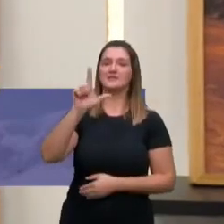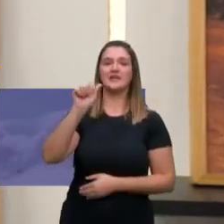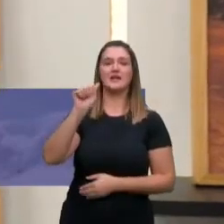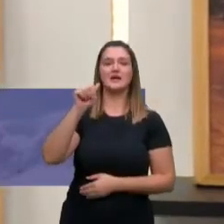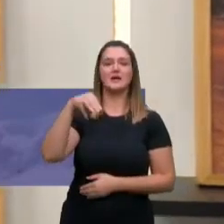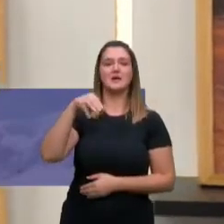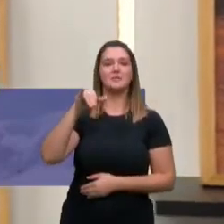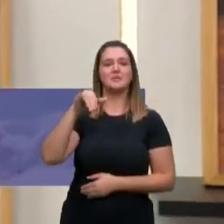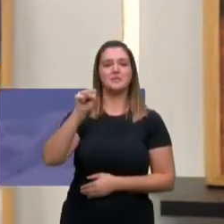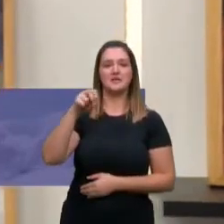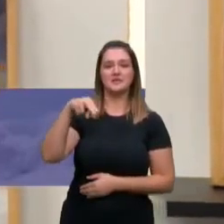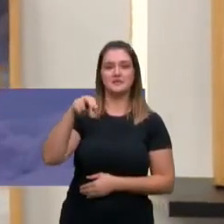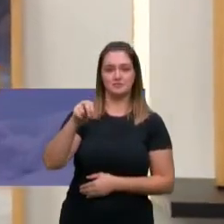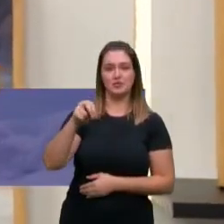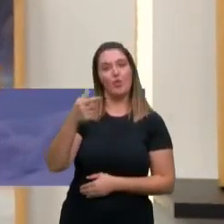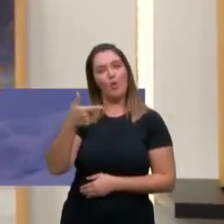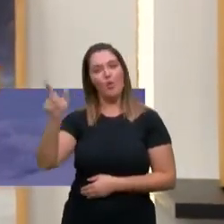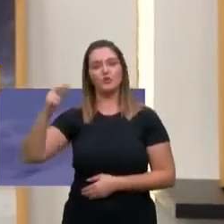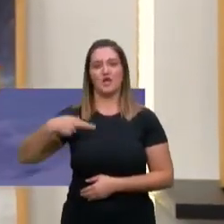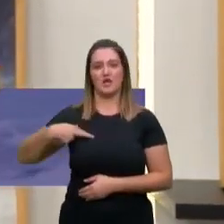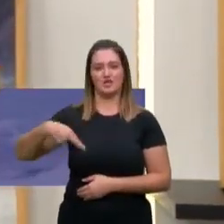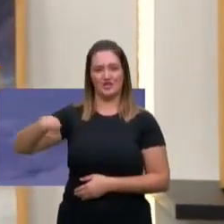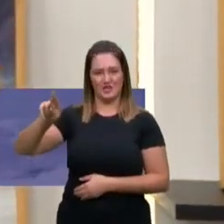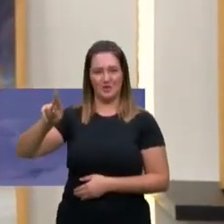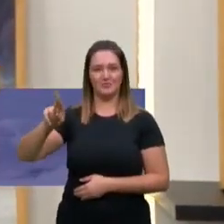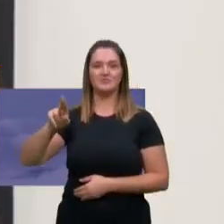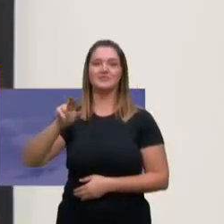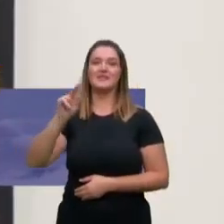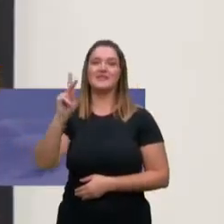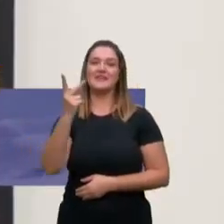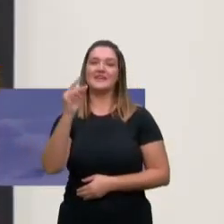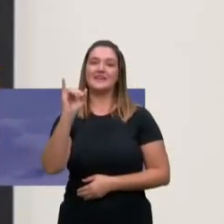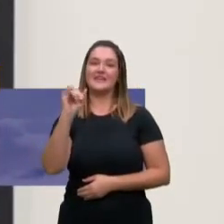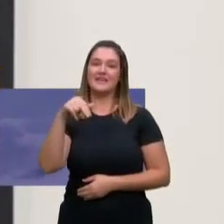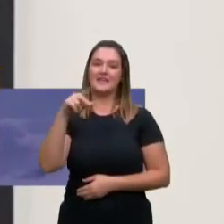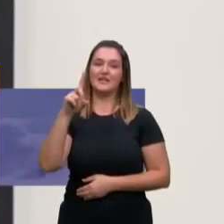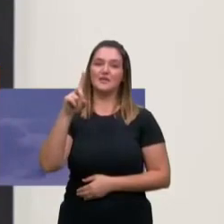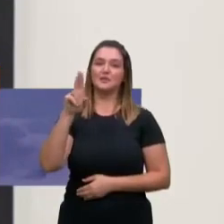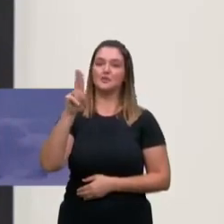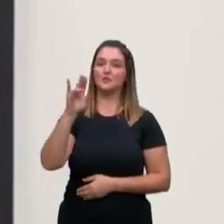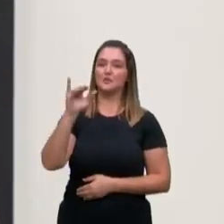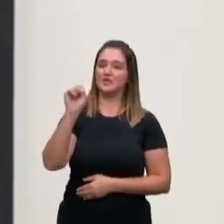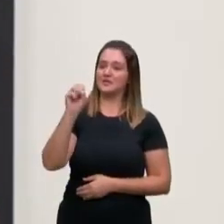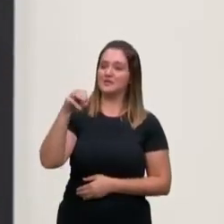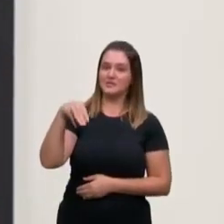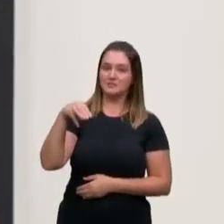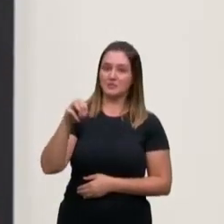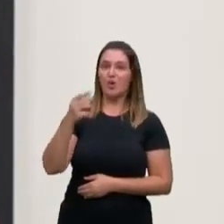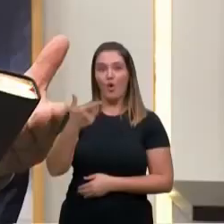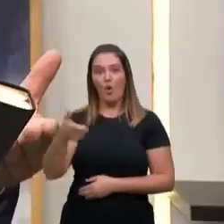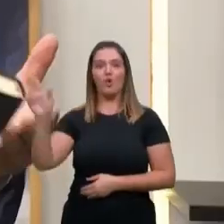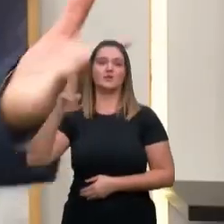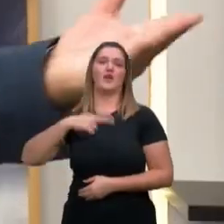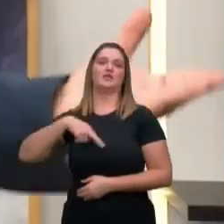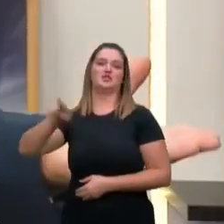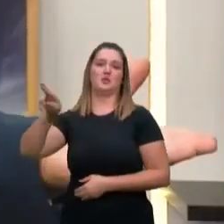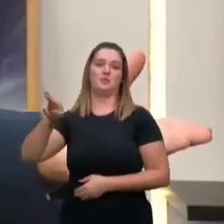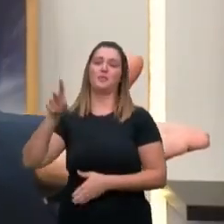Sim. Por exemplo, hinduísmo é outra, judaísmo é outra. Então, eu não posso falar assim, Darcy, qual que é a sua religião? Você vai falar,